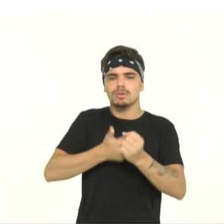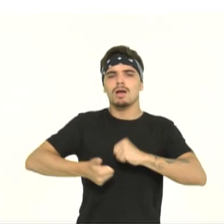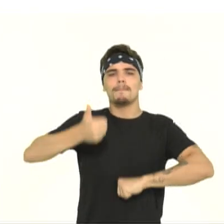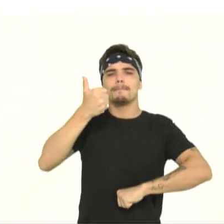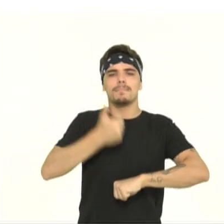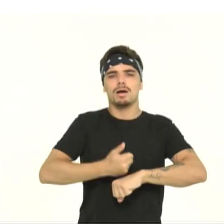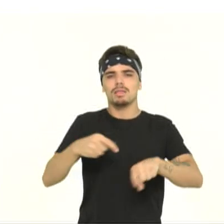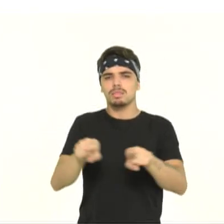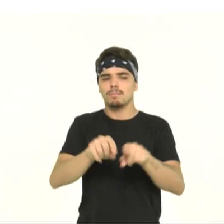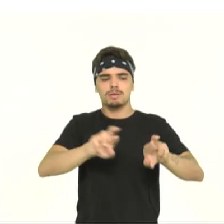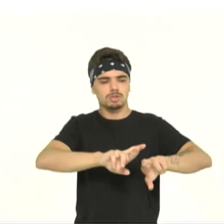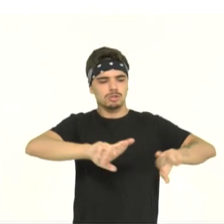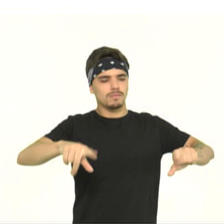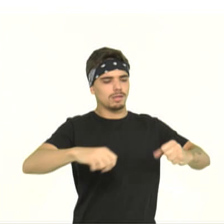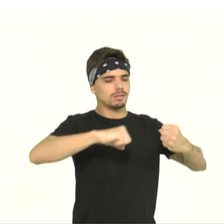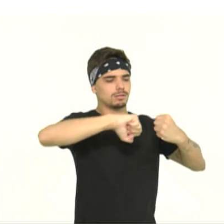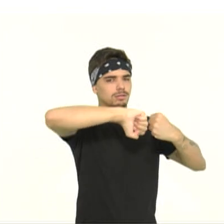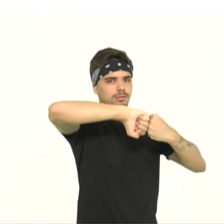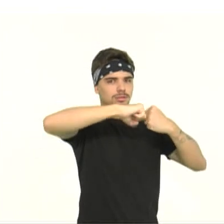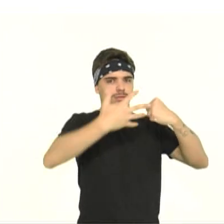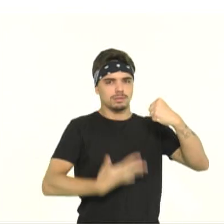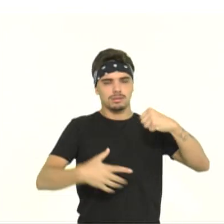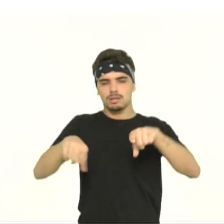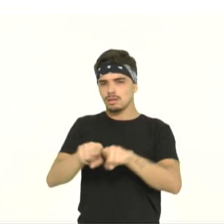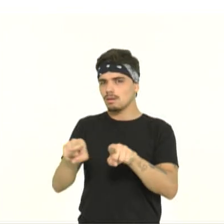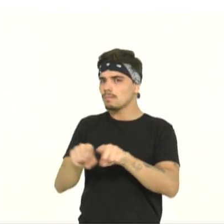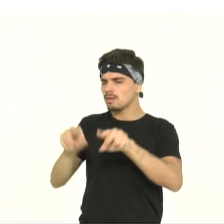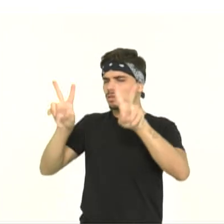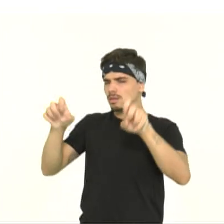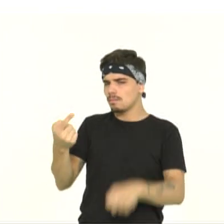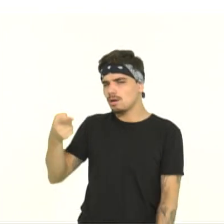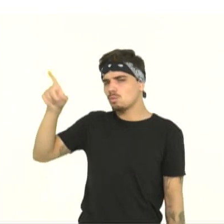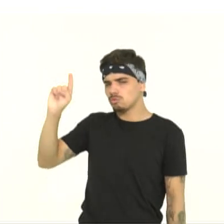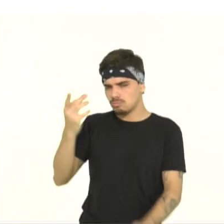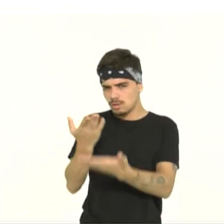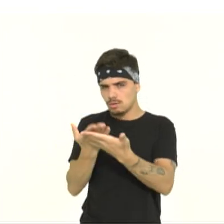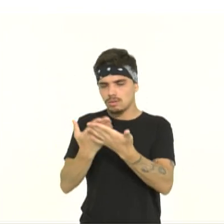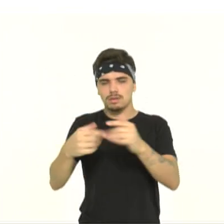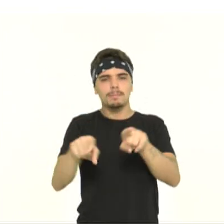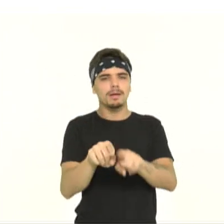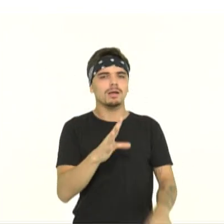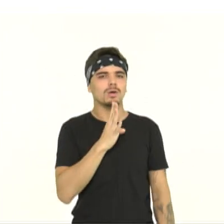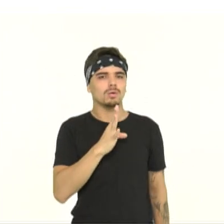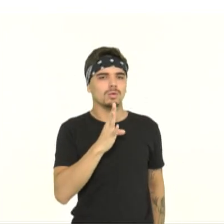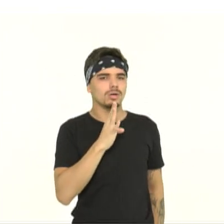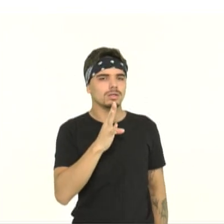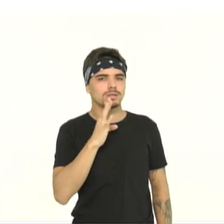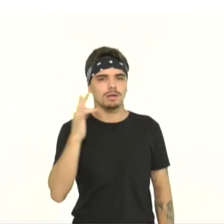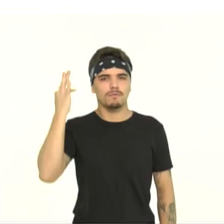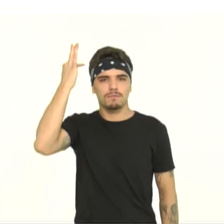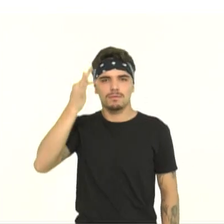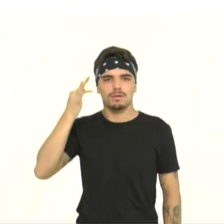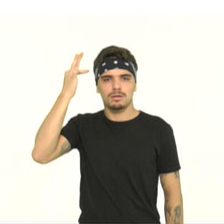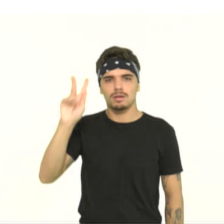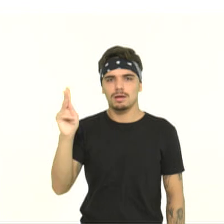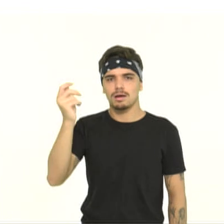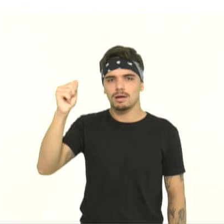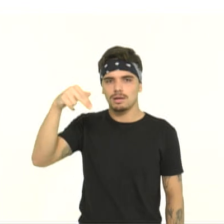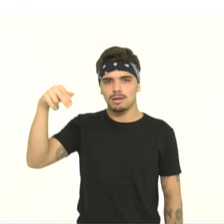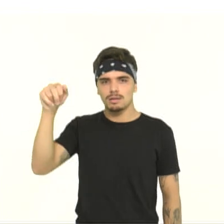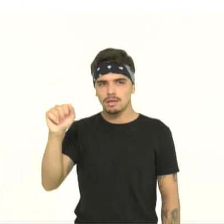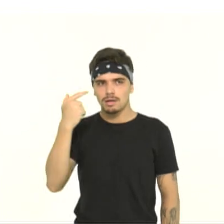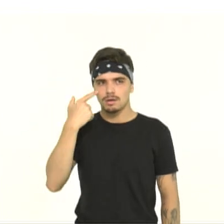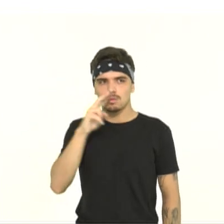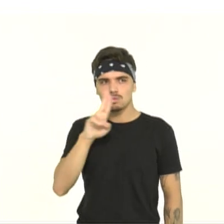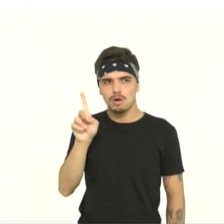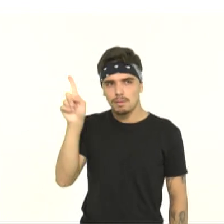diferenças em relação à democracia, temas da nossa última aula. Conhecer a filósofa Hannah Arendt, vamos ver então o que